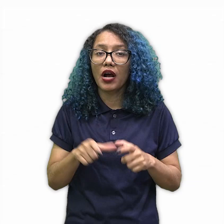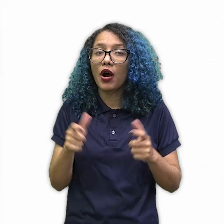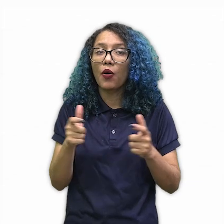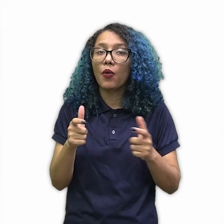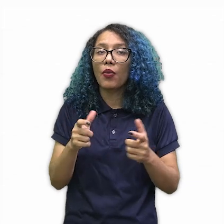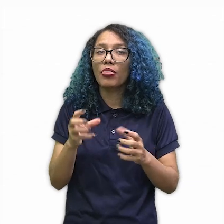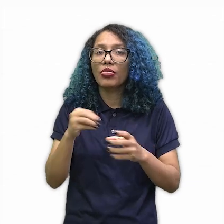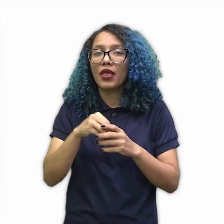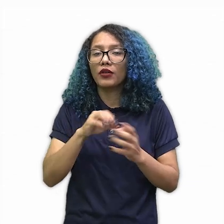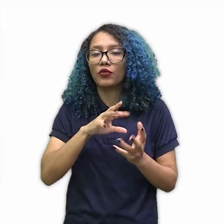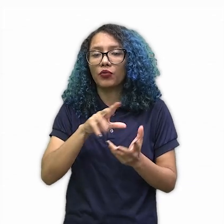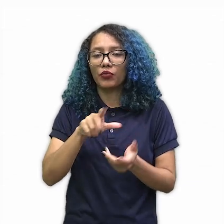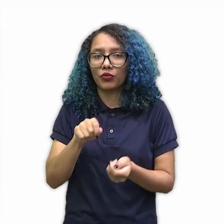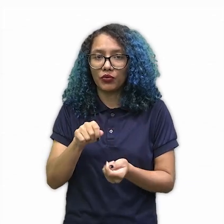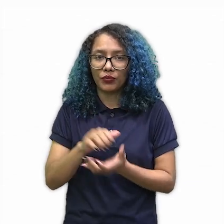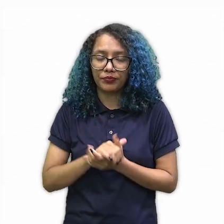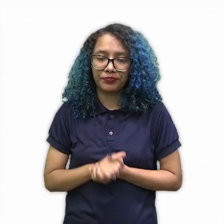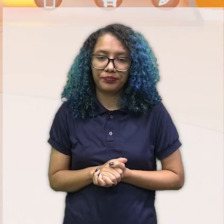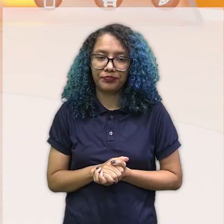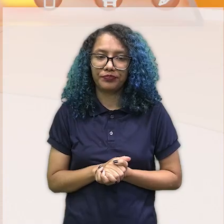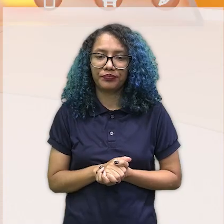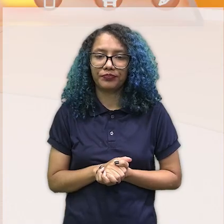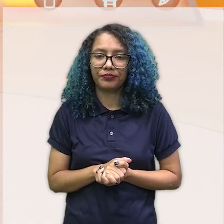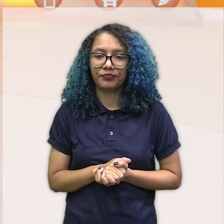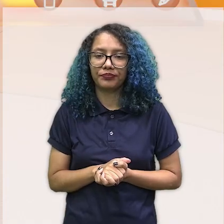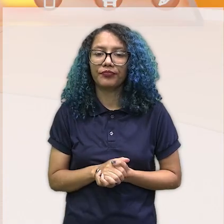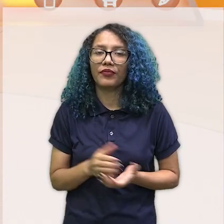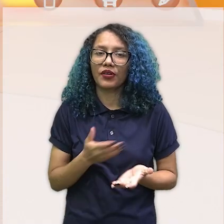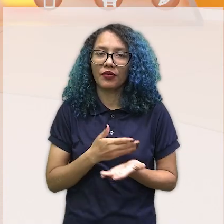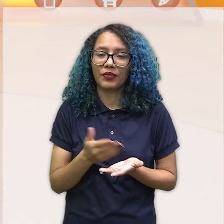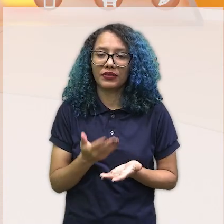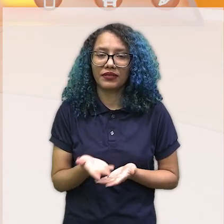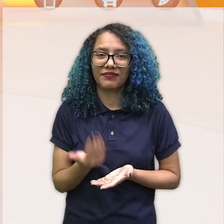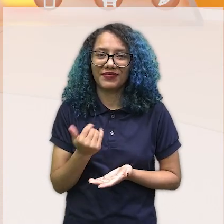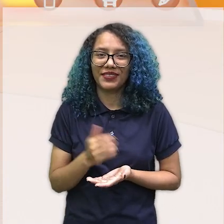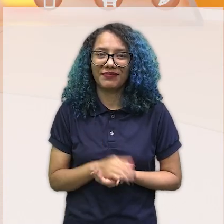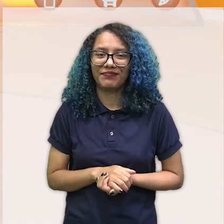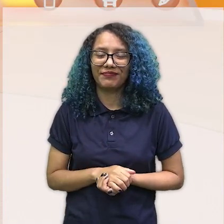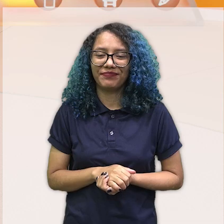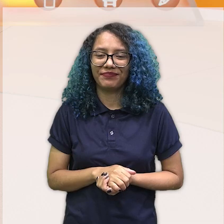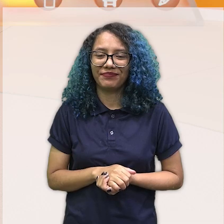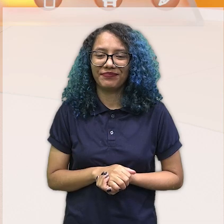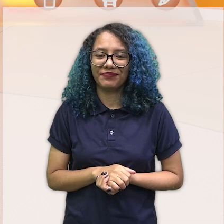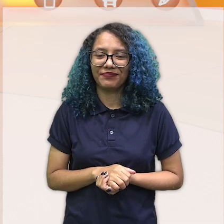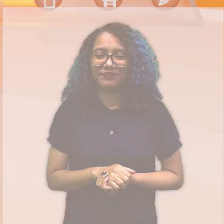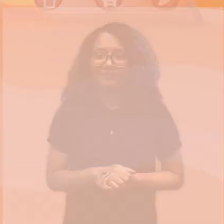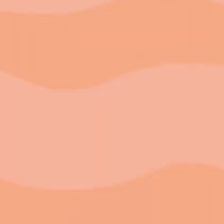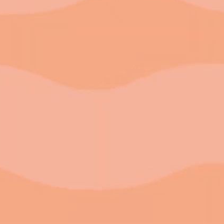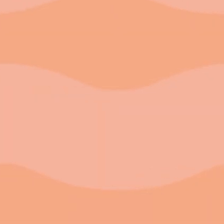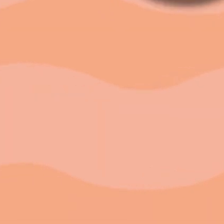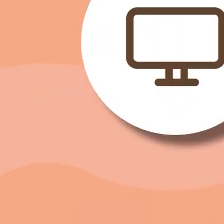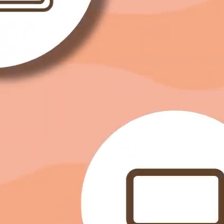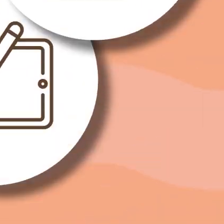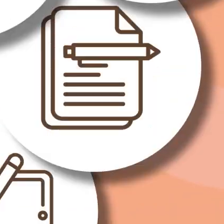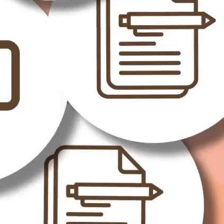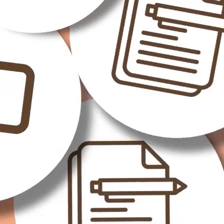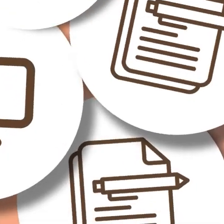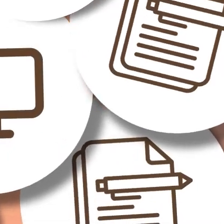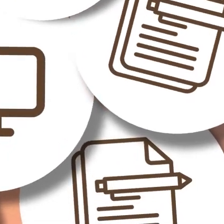localização espacial no mundo. Então, vamos agora para o momento da nossa aula.